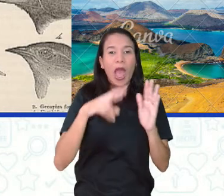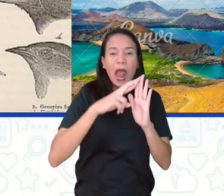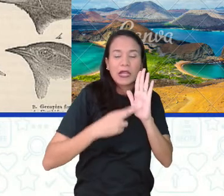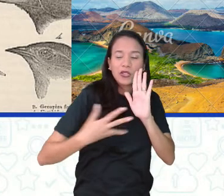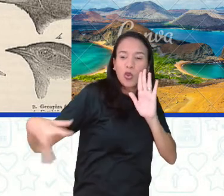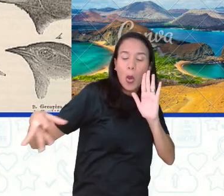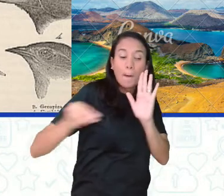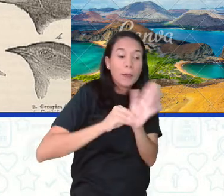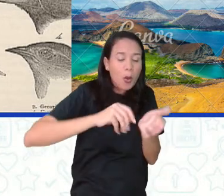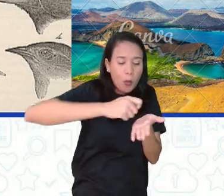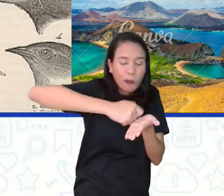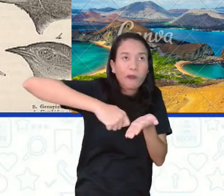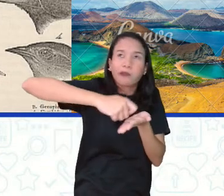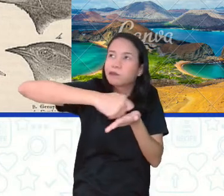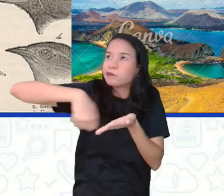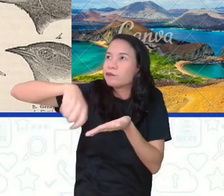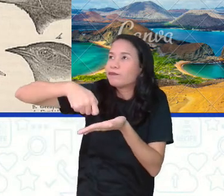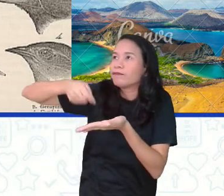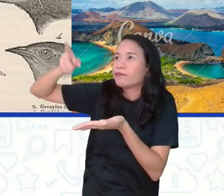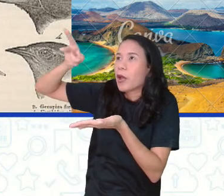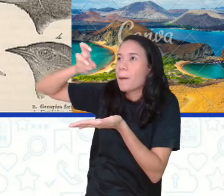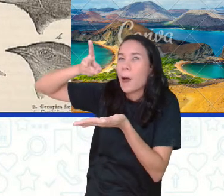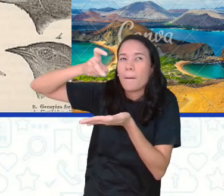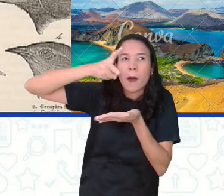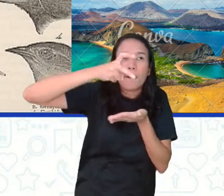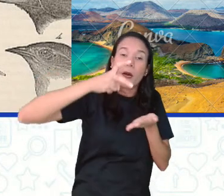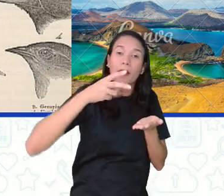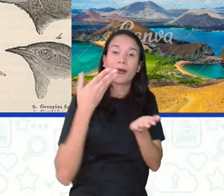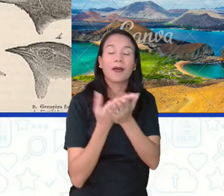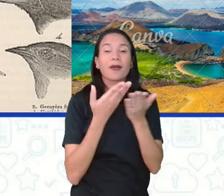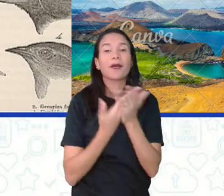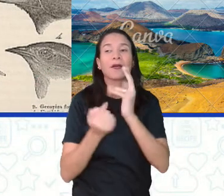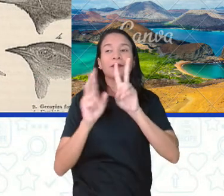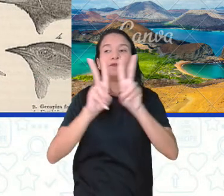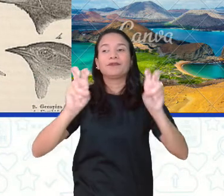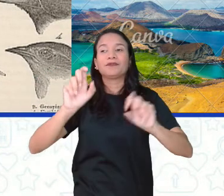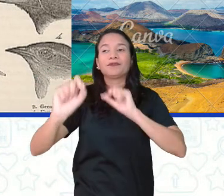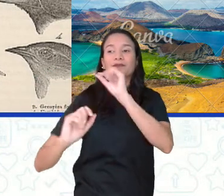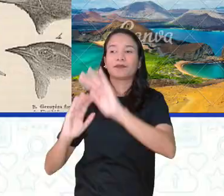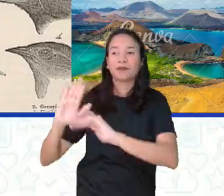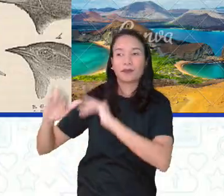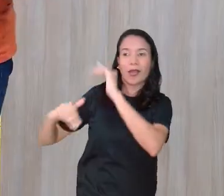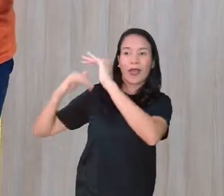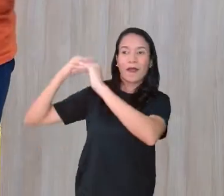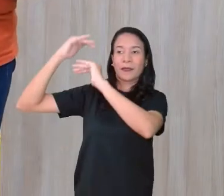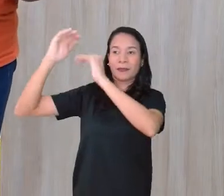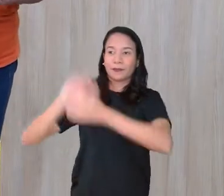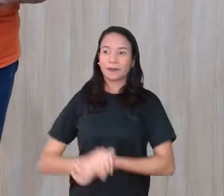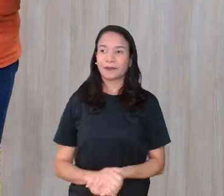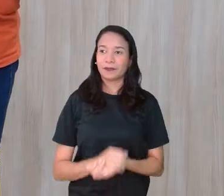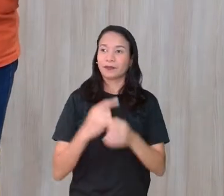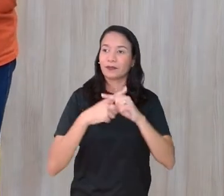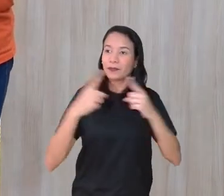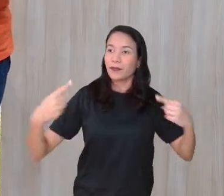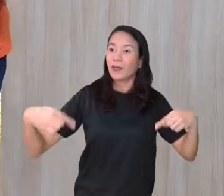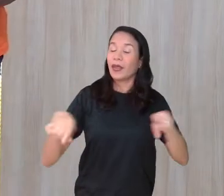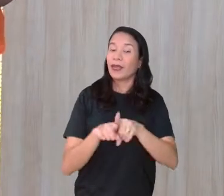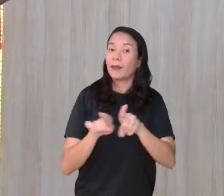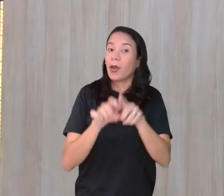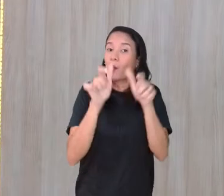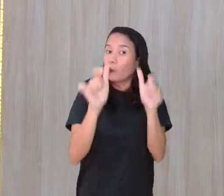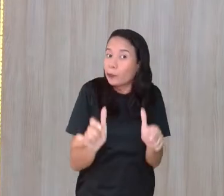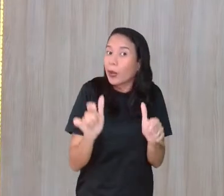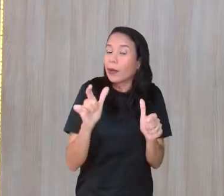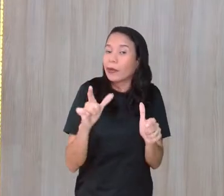fez algumas anotações para o estudo dele em relação à evolução. Mas aonde Darwin